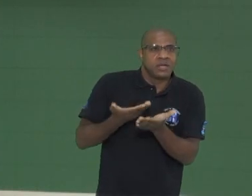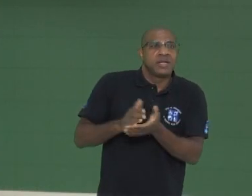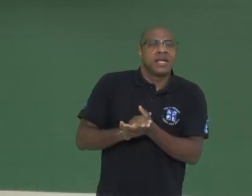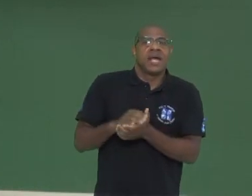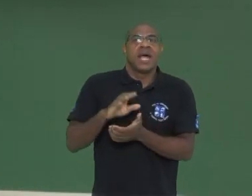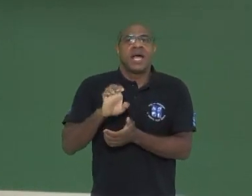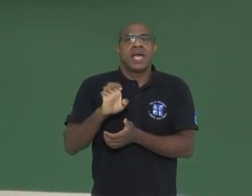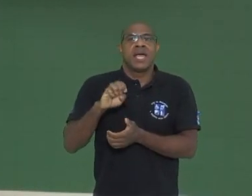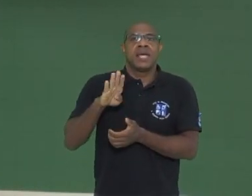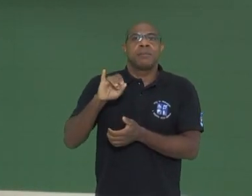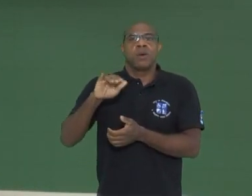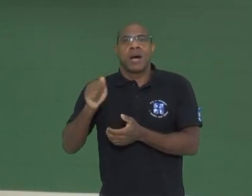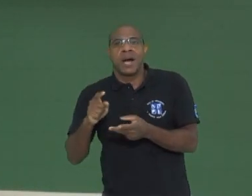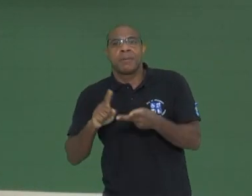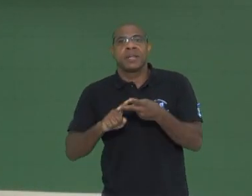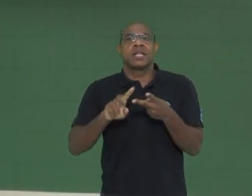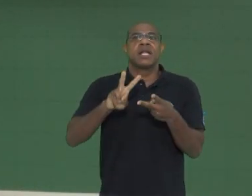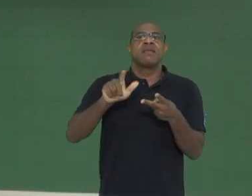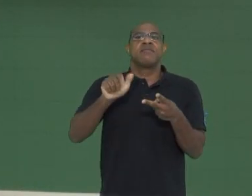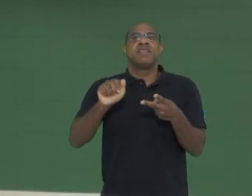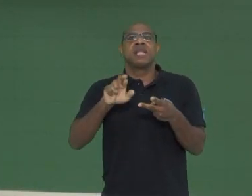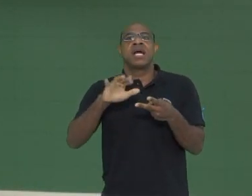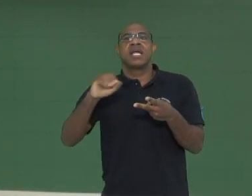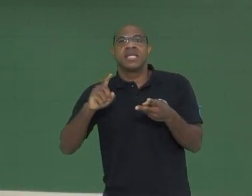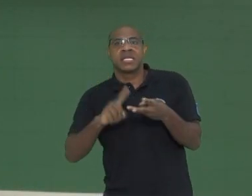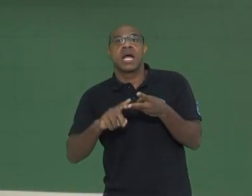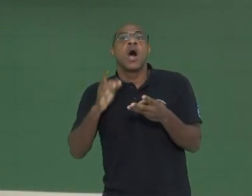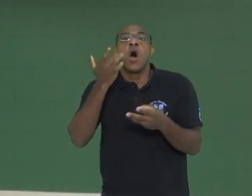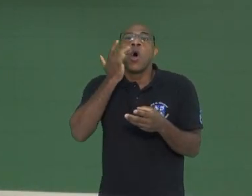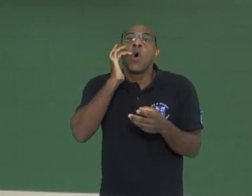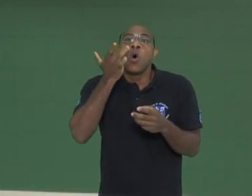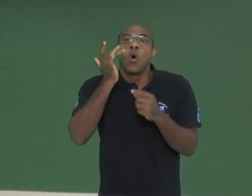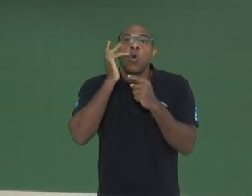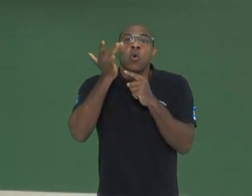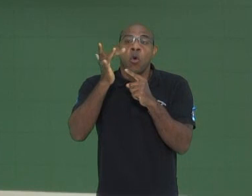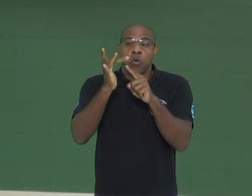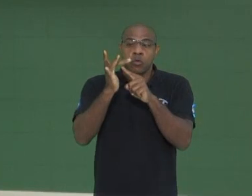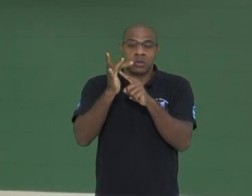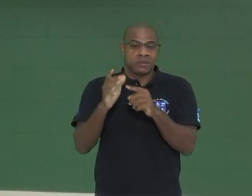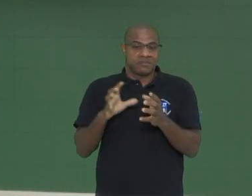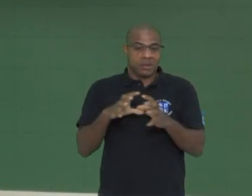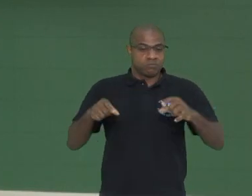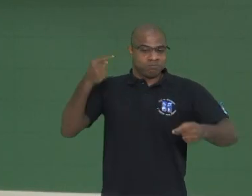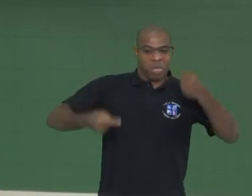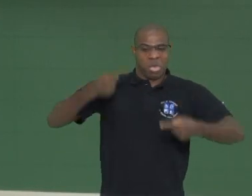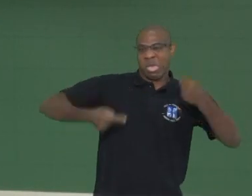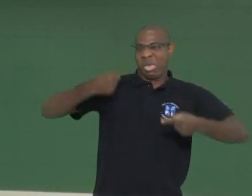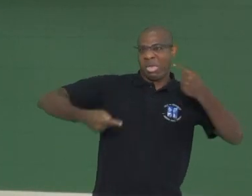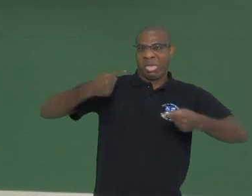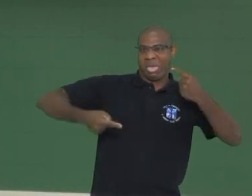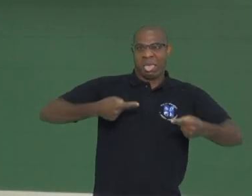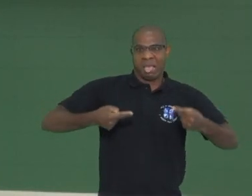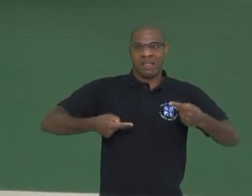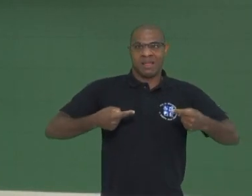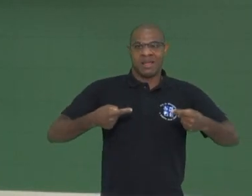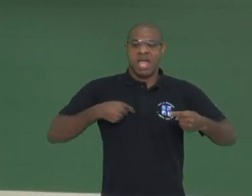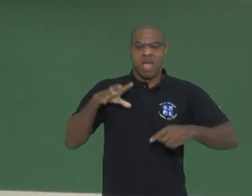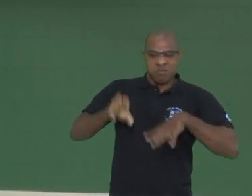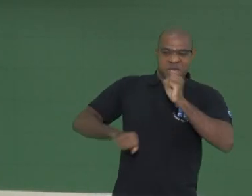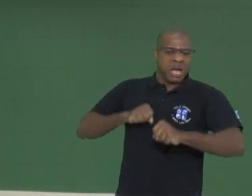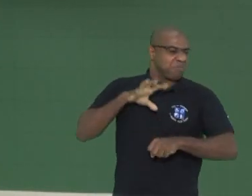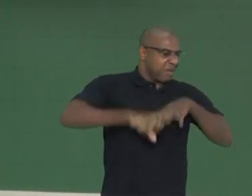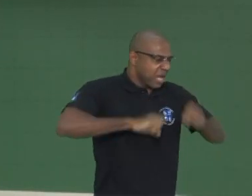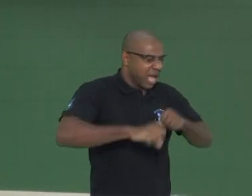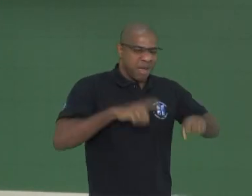Emboabas, Vila Rica, o ouro vai trazer disputas. E principalmente quando se fala de imposto,